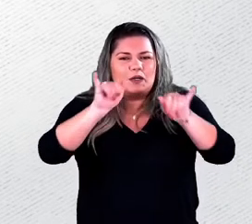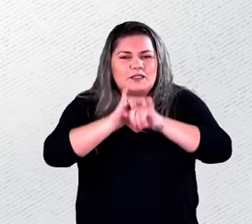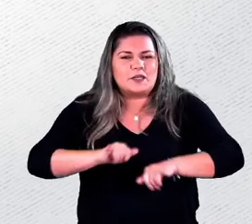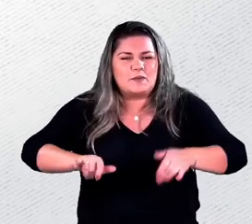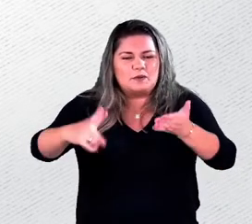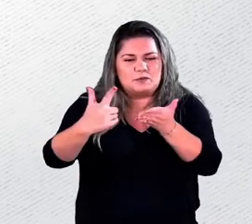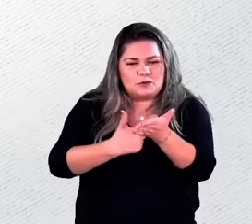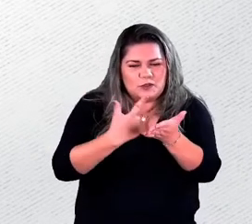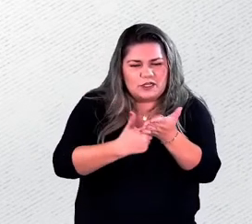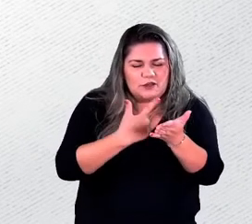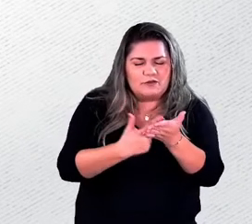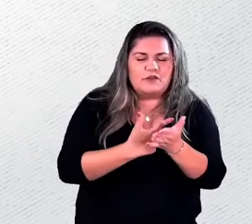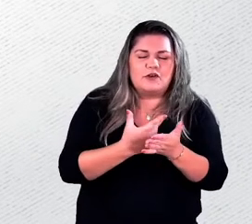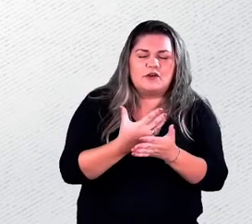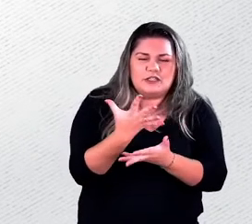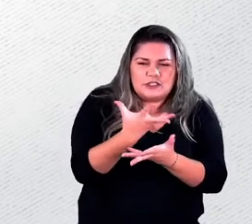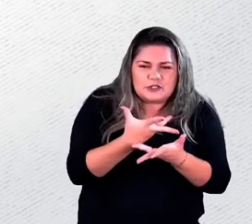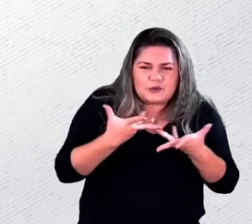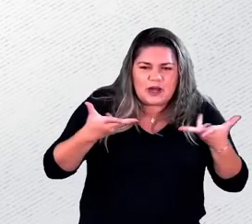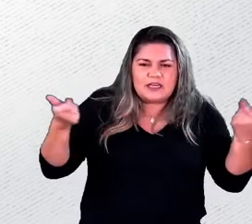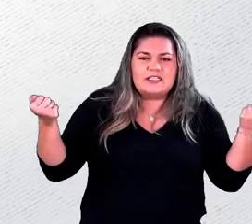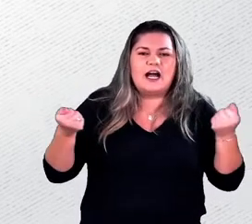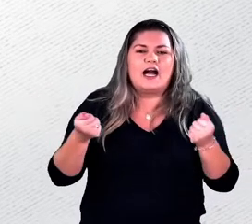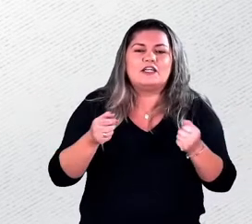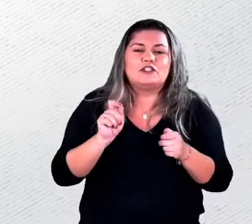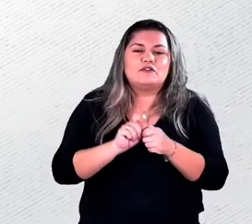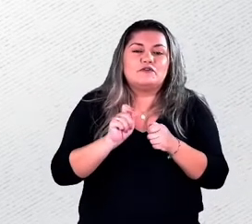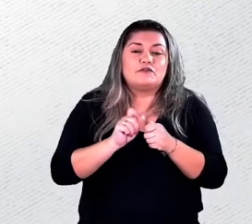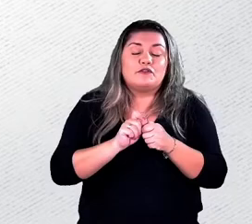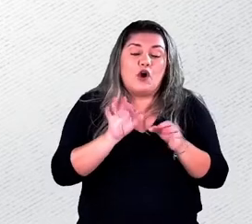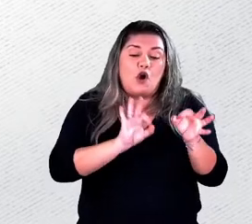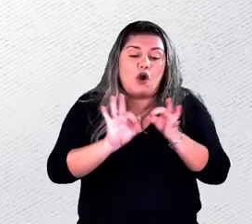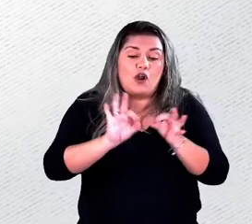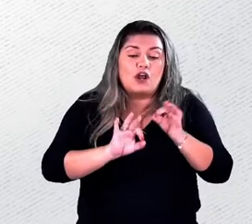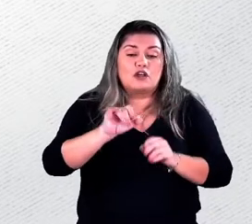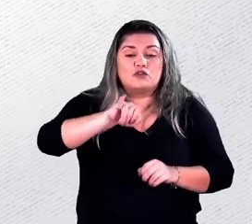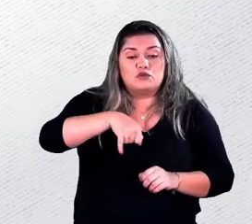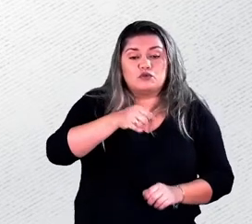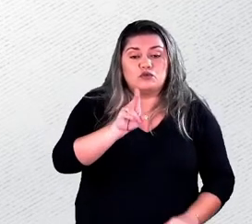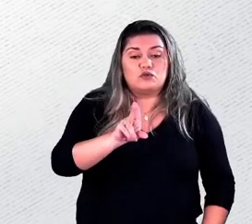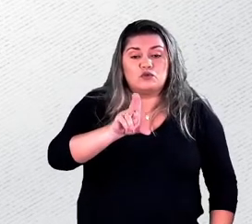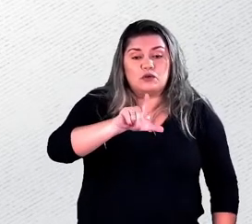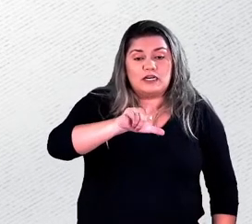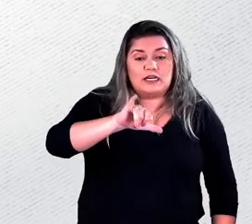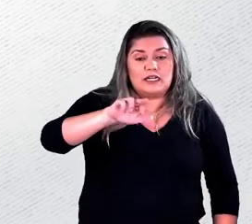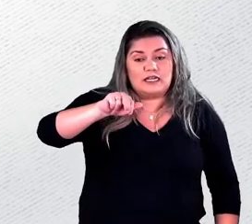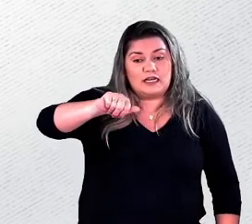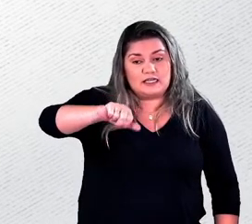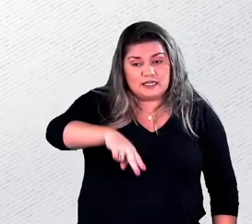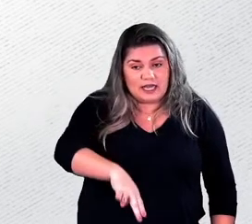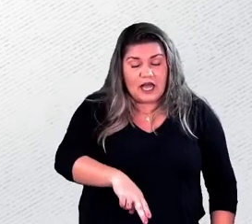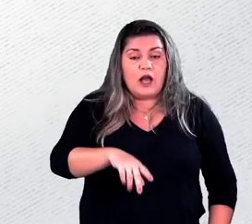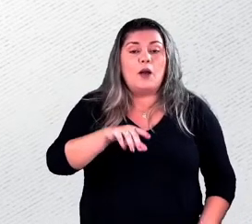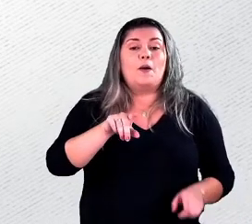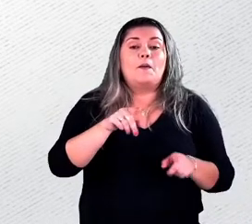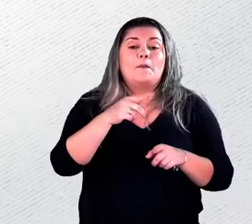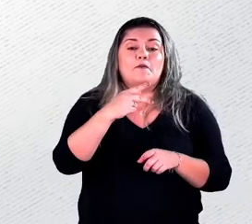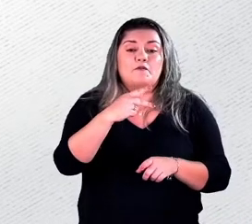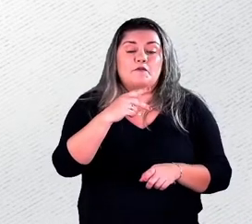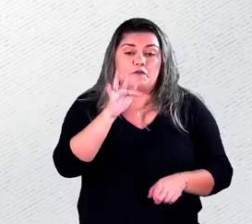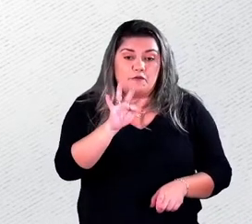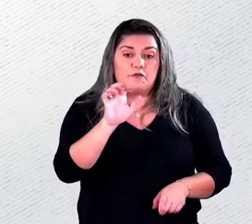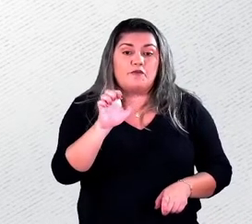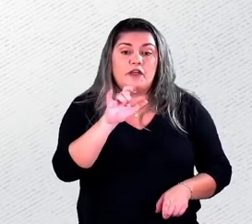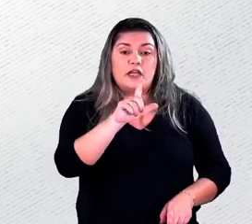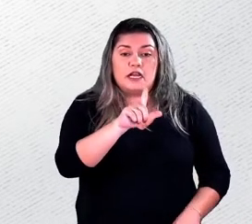coletiva de qualidade que foi organizada pela Juliana bumachar pelo Felipe e por mim foi um